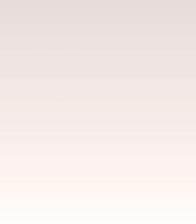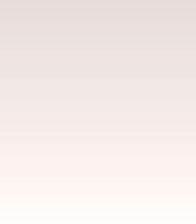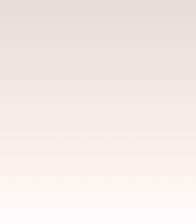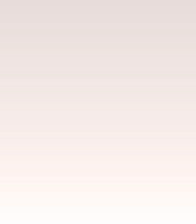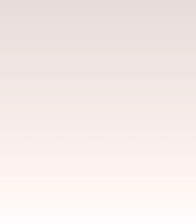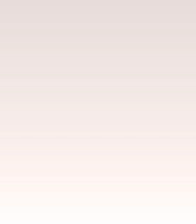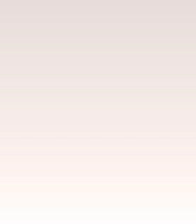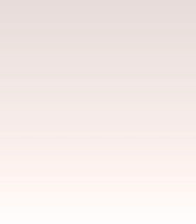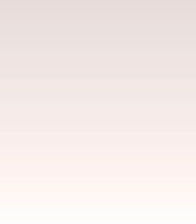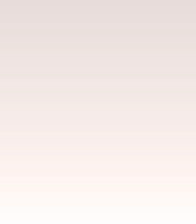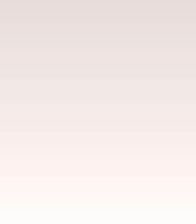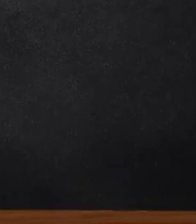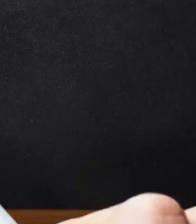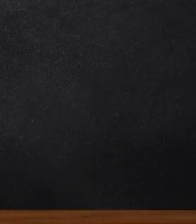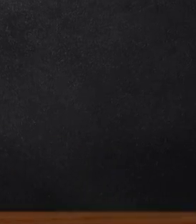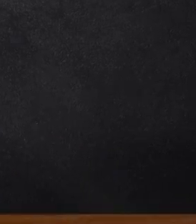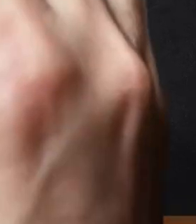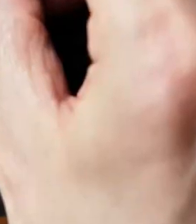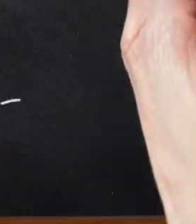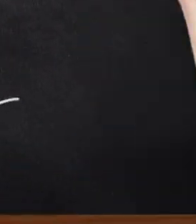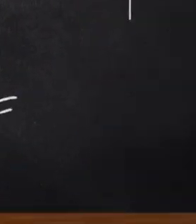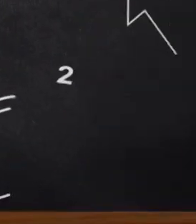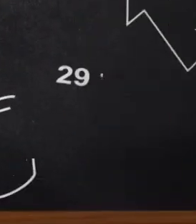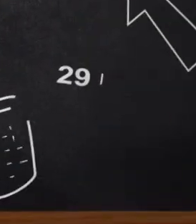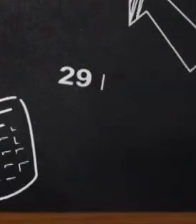e aí e